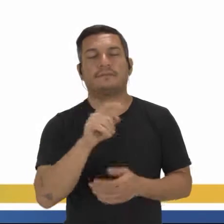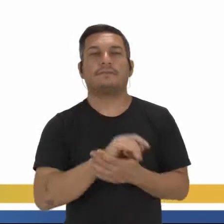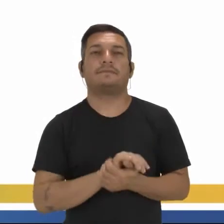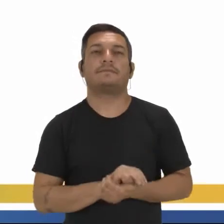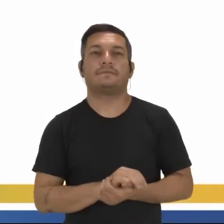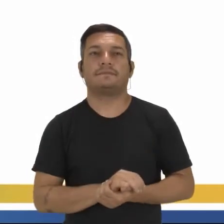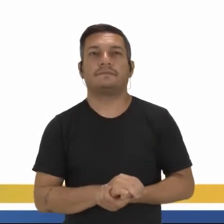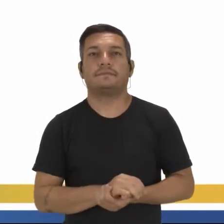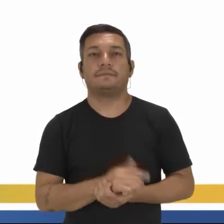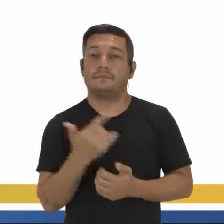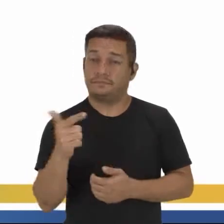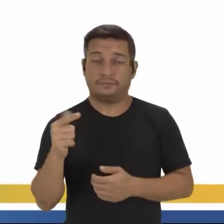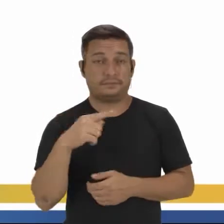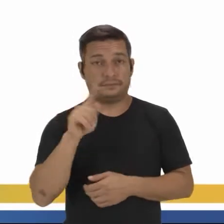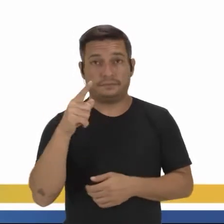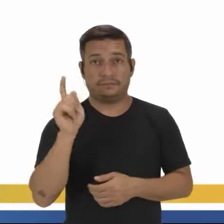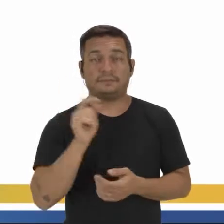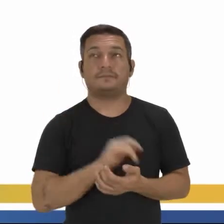e ideia sem acento.